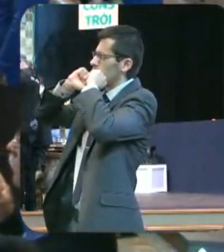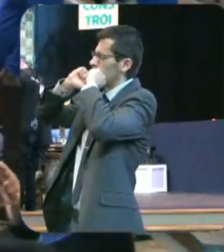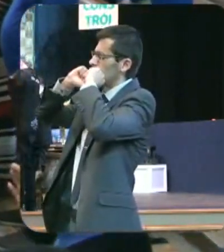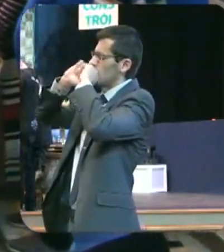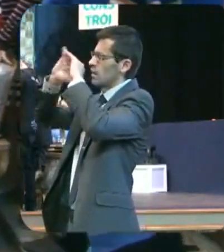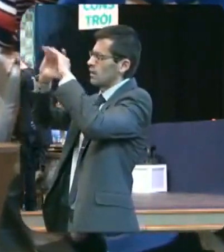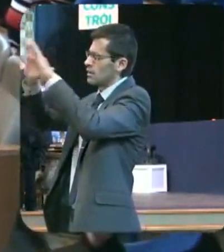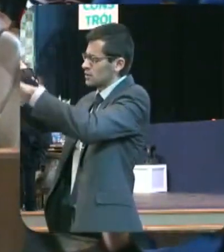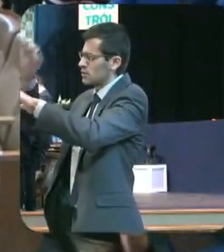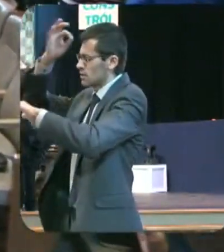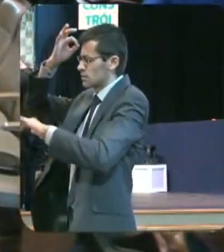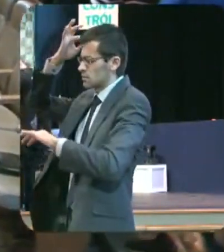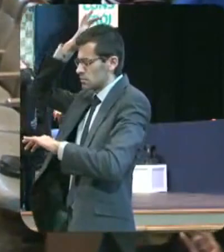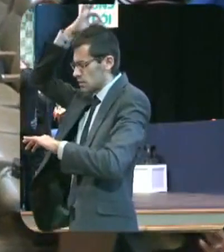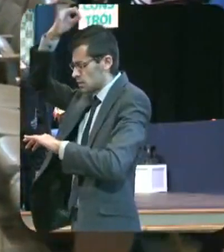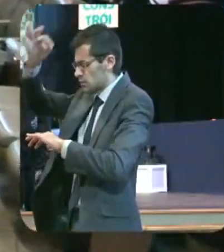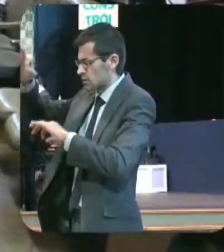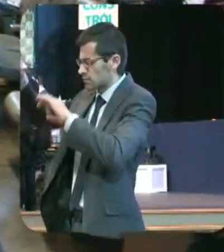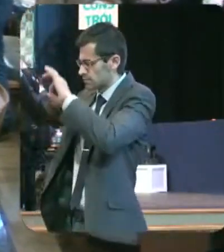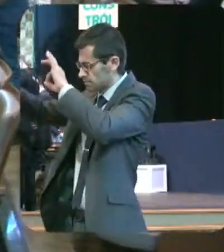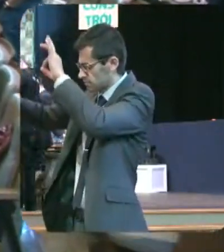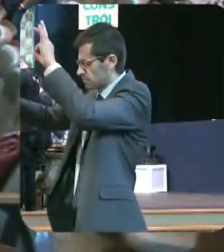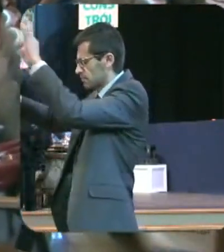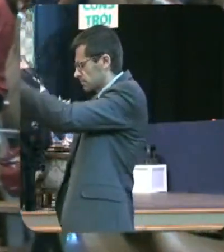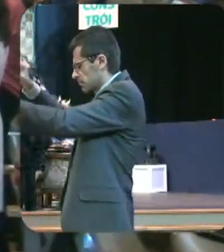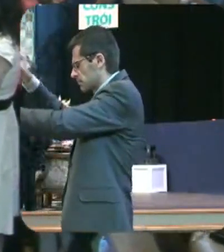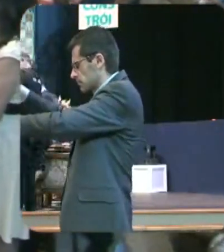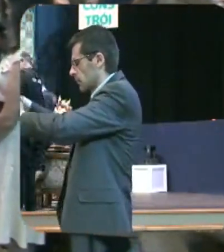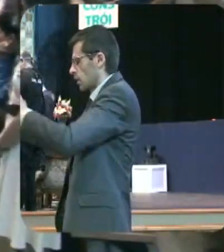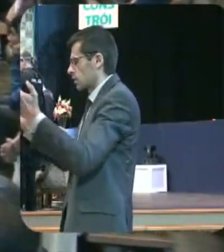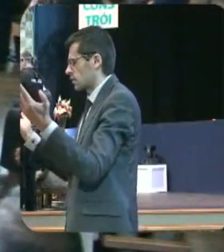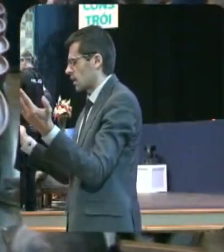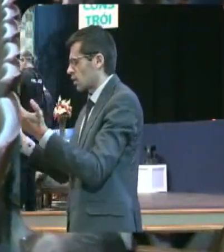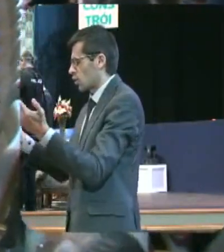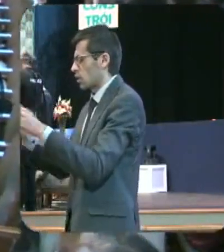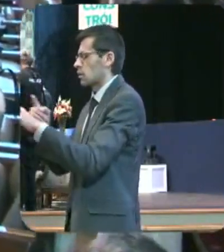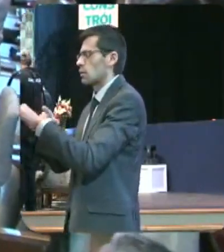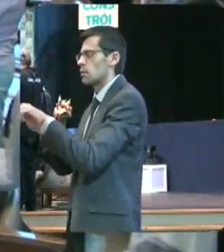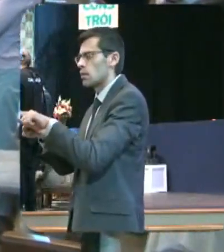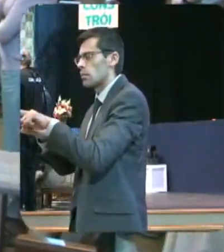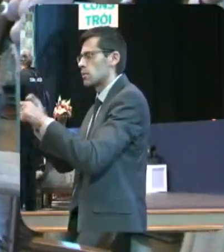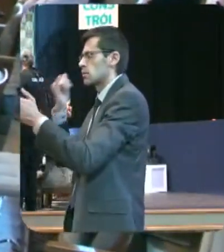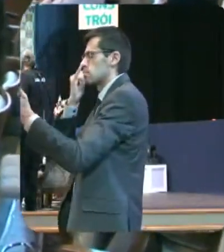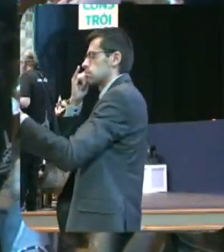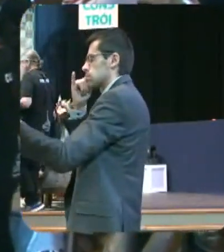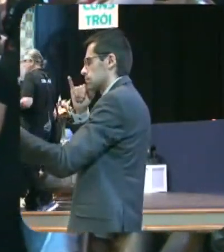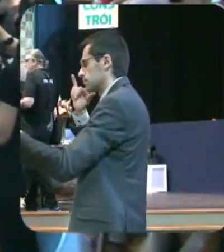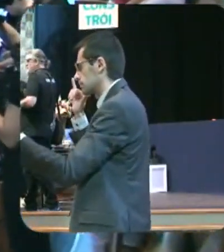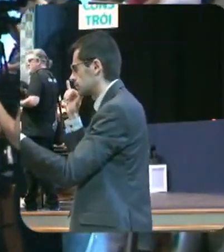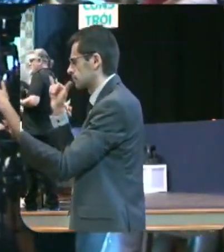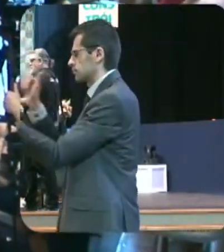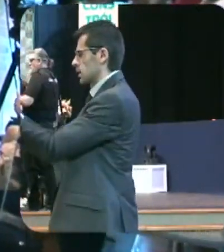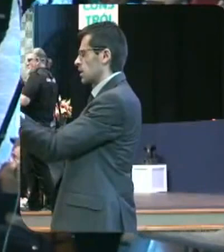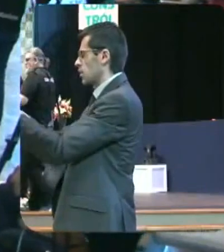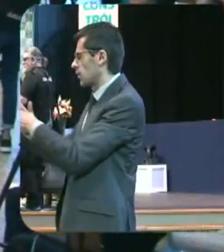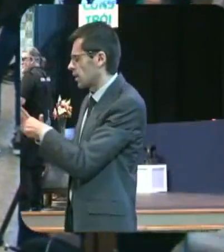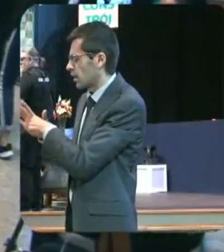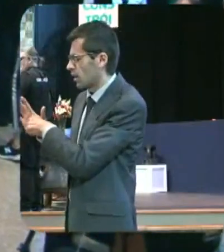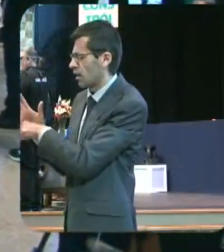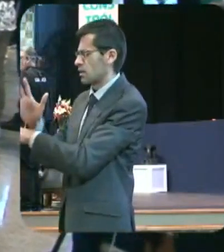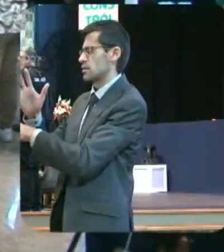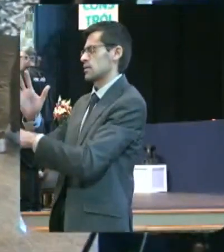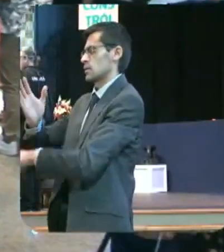do teu Espírito Santo, e que agora o perdão do Senhor se derrame de uma maneira